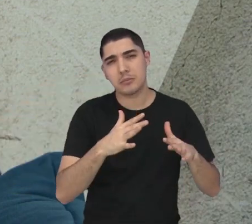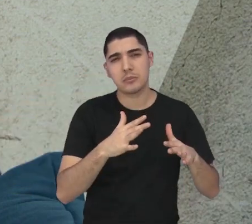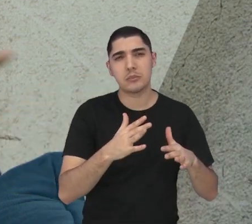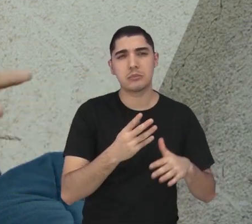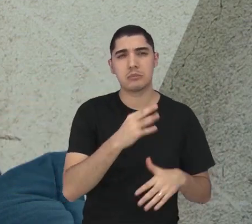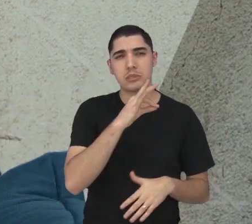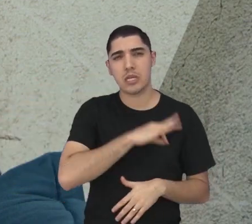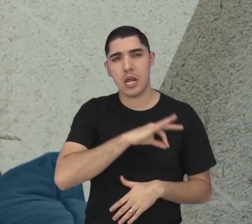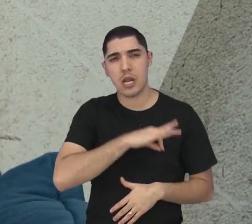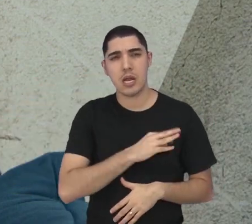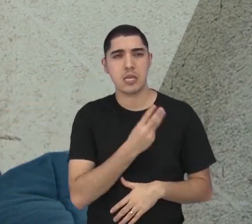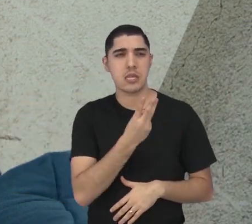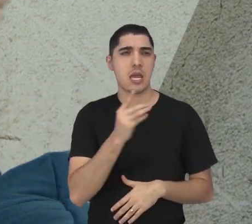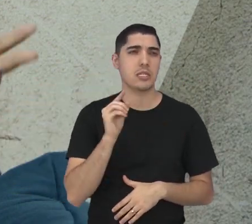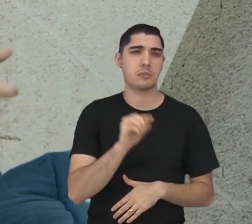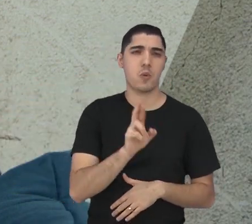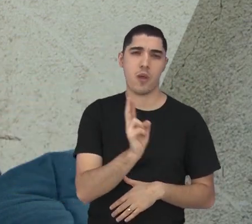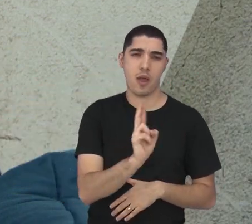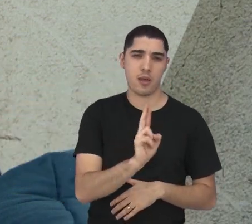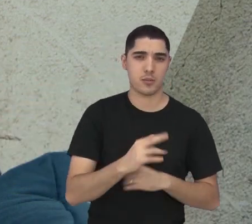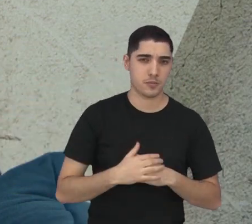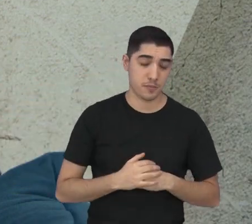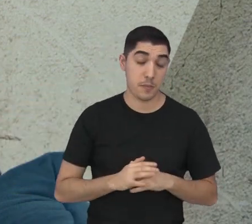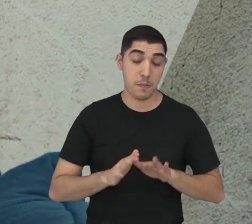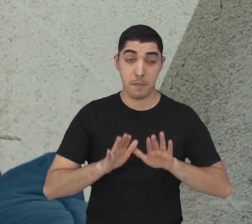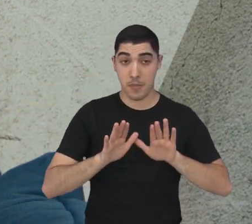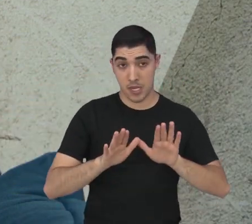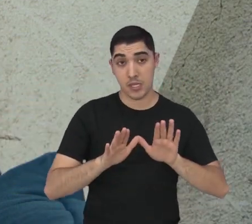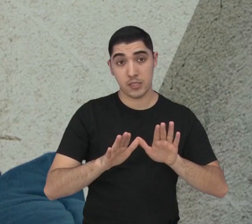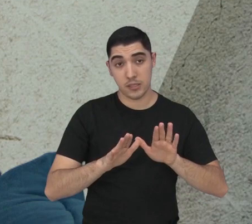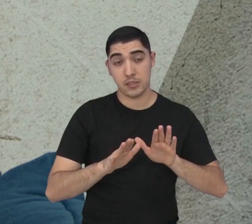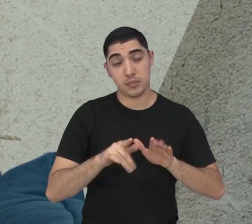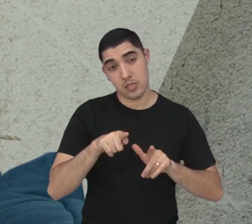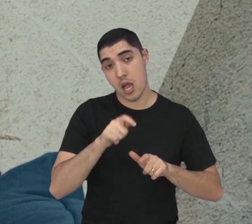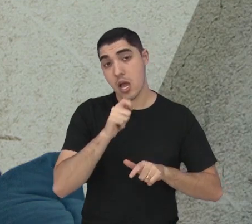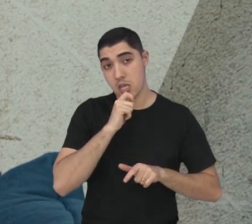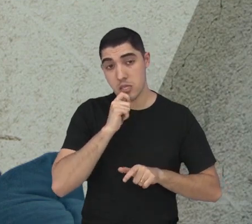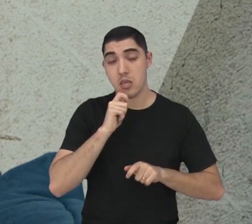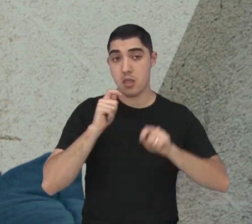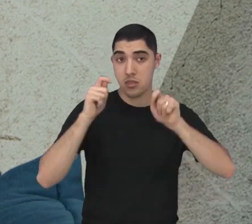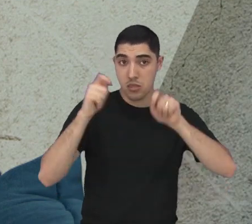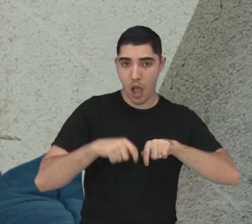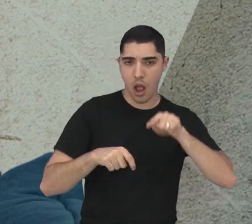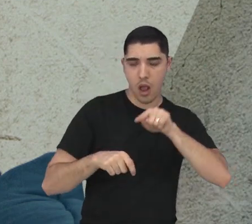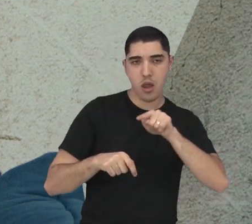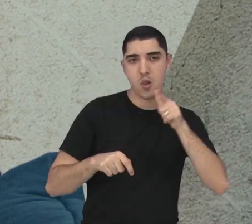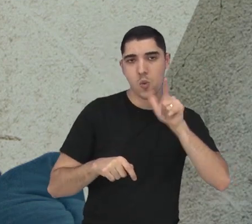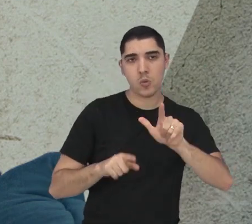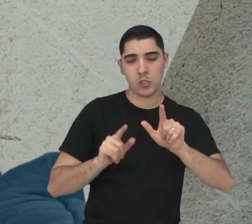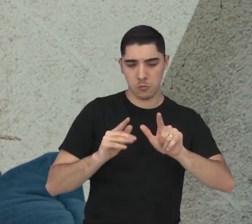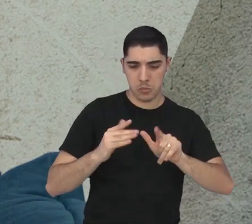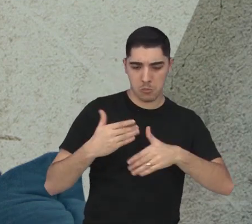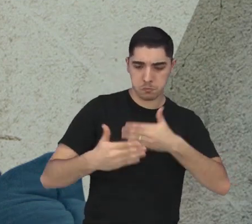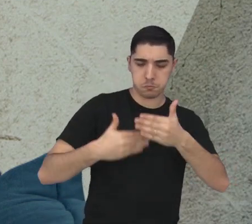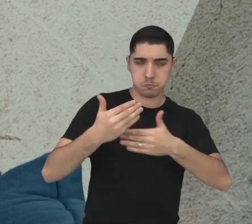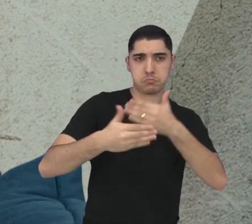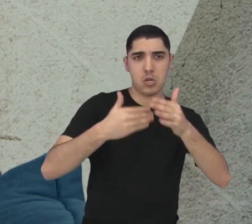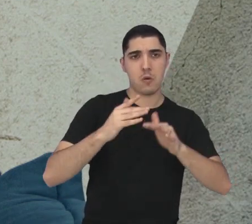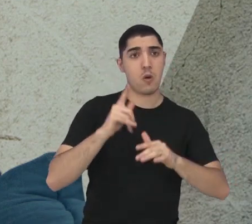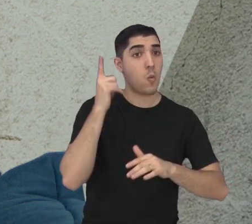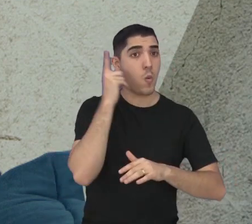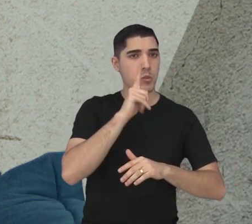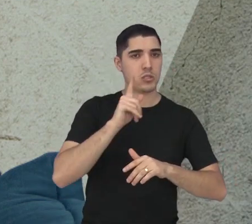Começa, eu acredito que em torno de R$3.000 por aí. Mas é muito possível você se desenvolver,